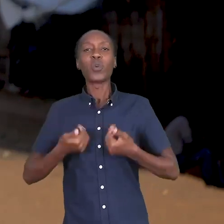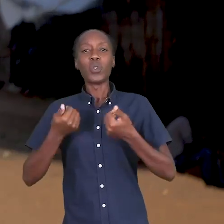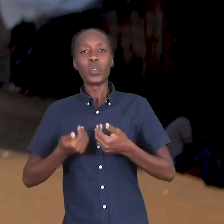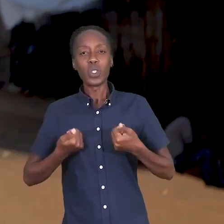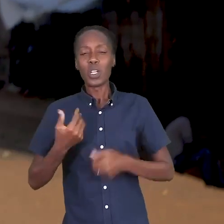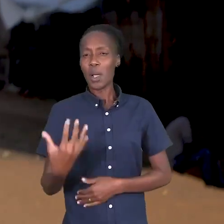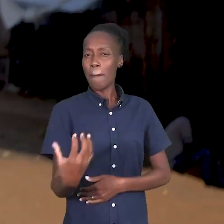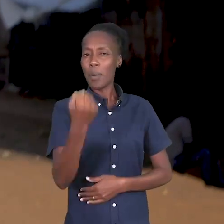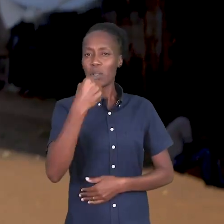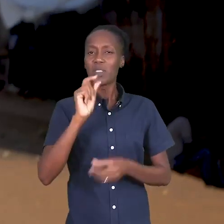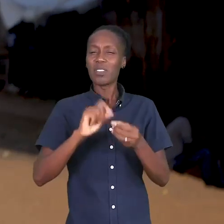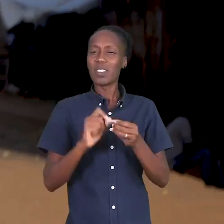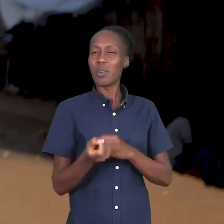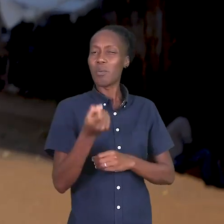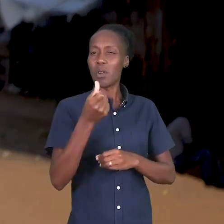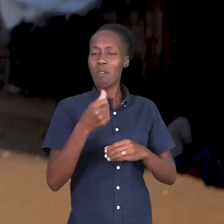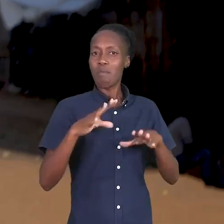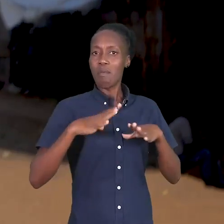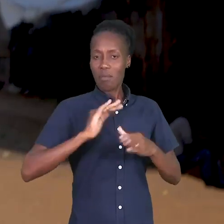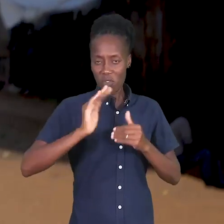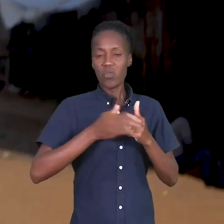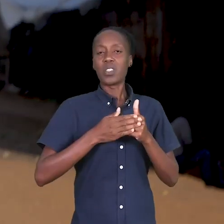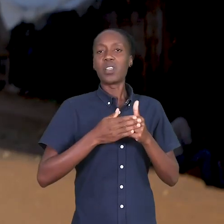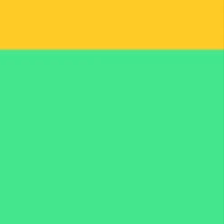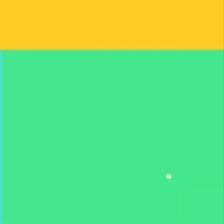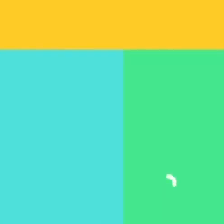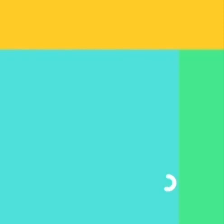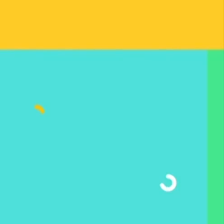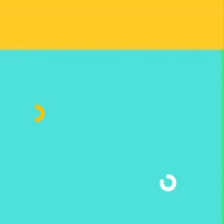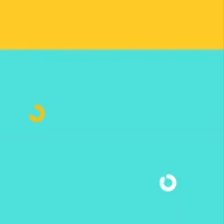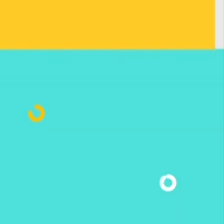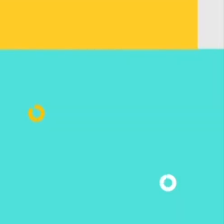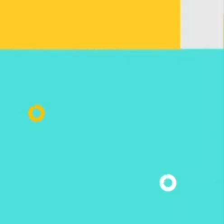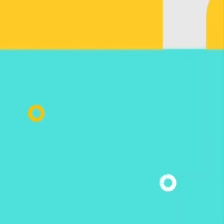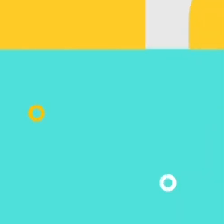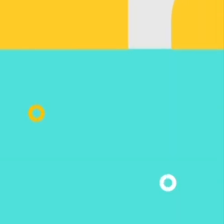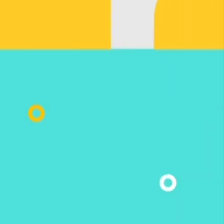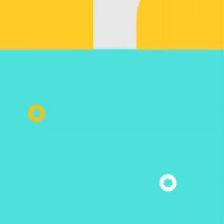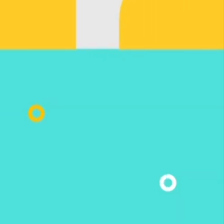mensagem que nós vamos fazer uma rapidíssima pausa e voltamos já.